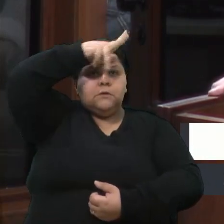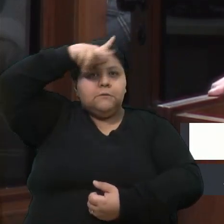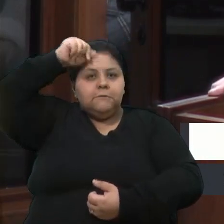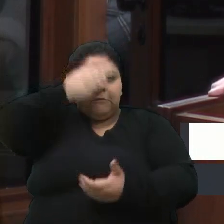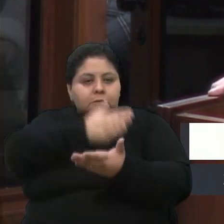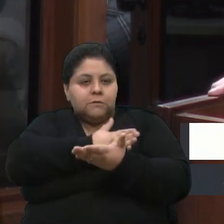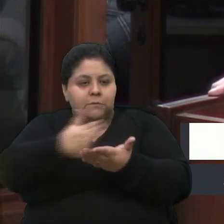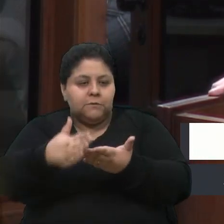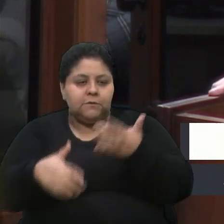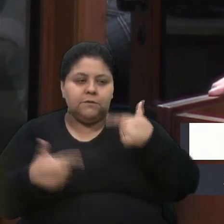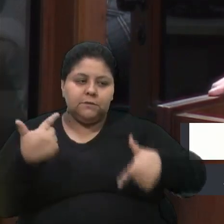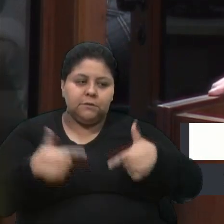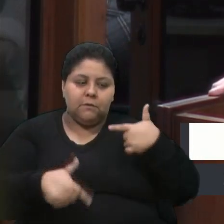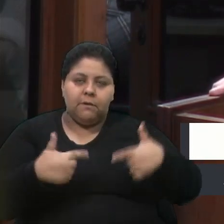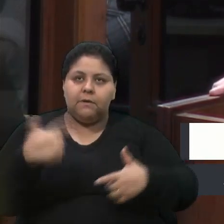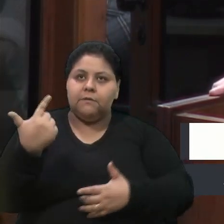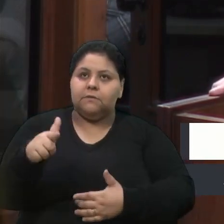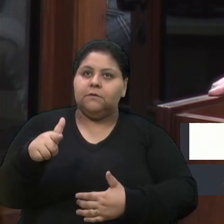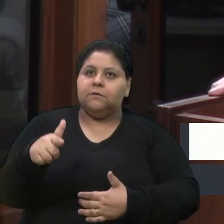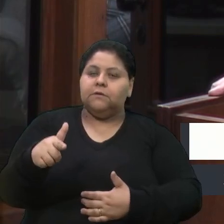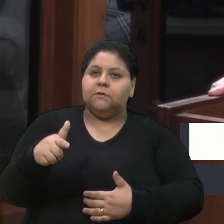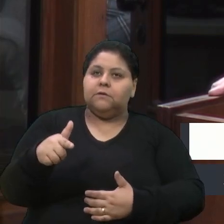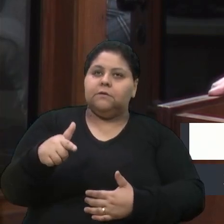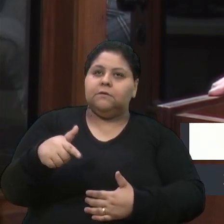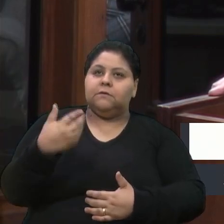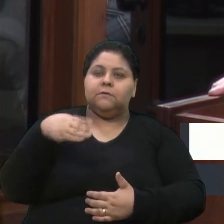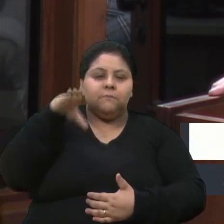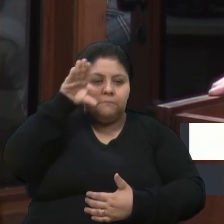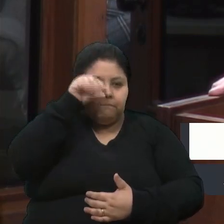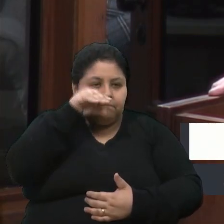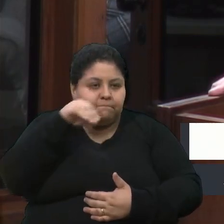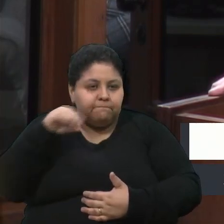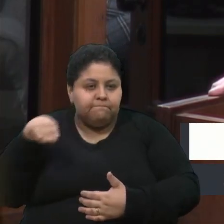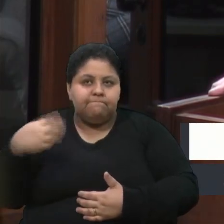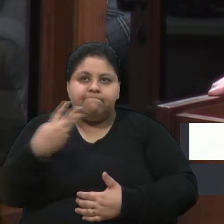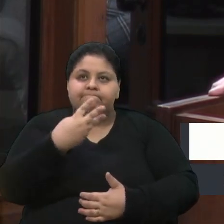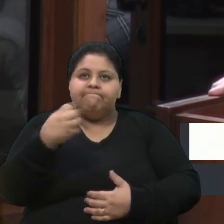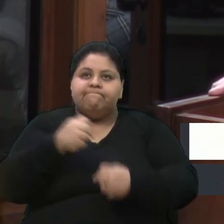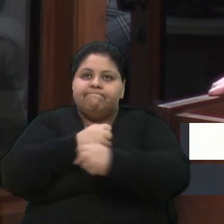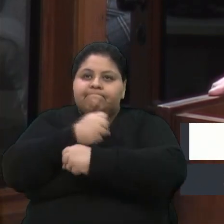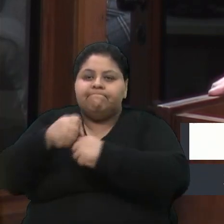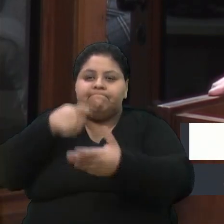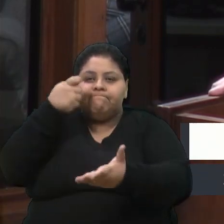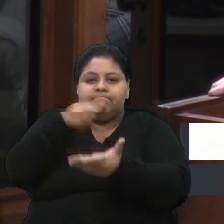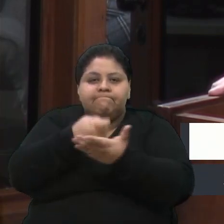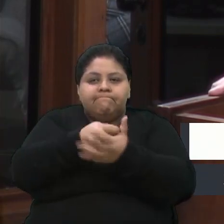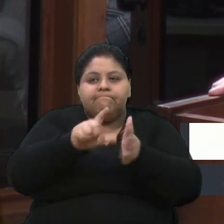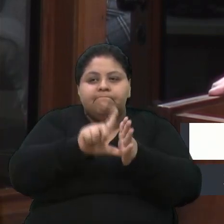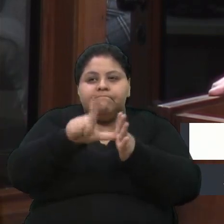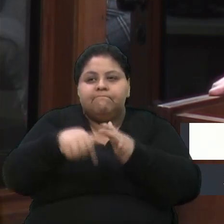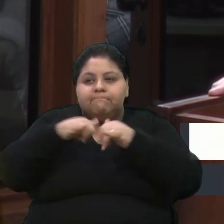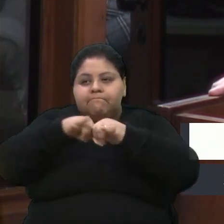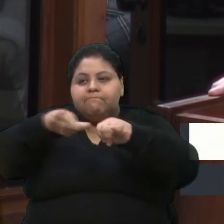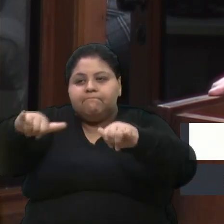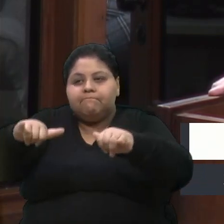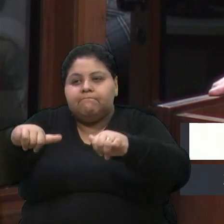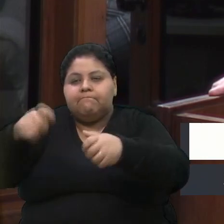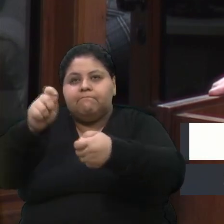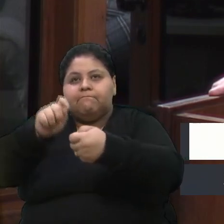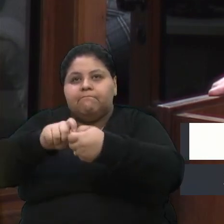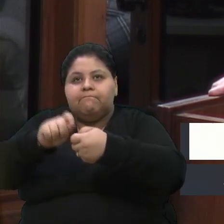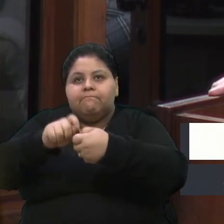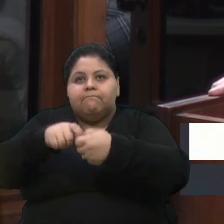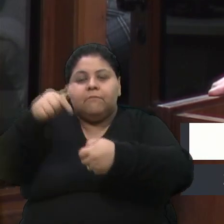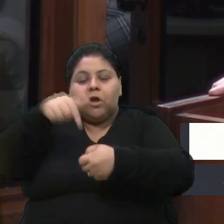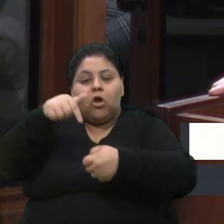novamente. Tu nota que são 3 anos de cobrança e precisou ir para a rede nacional para fazer isso. E o povo está sendo prejudicado, está pagando